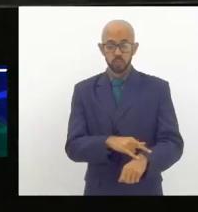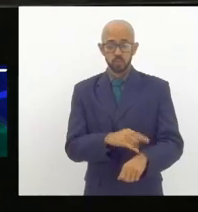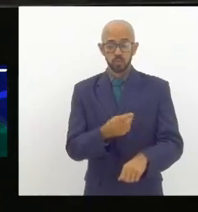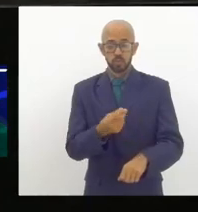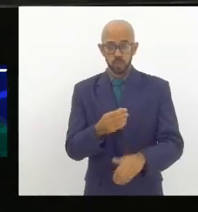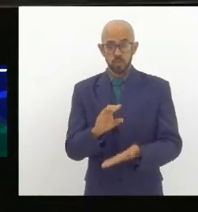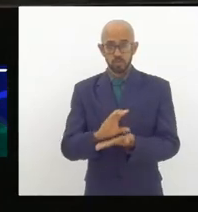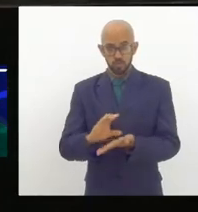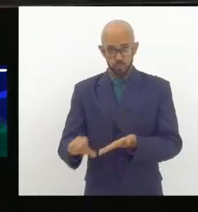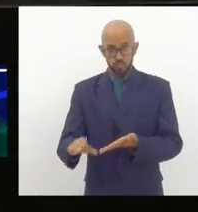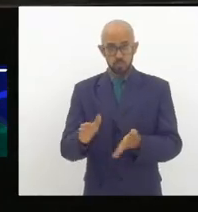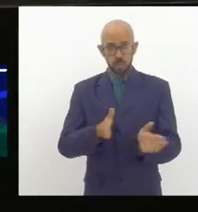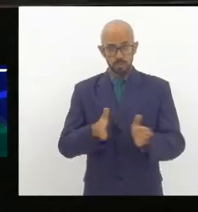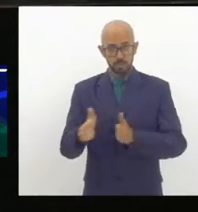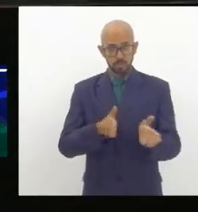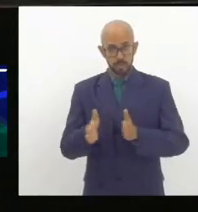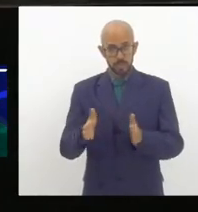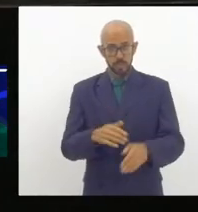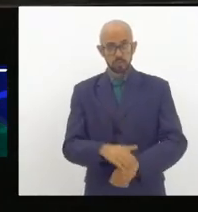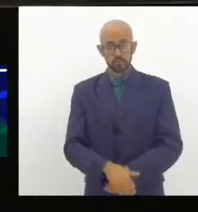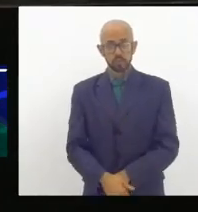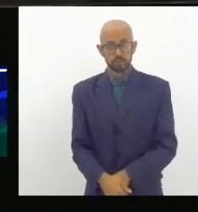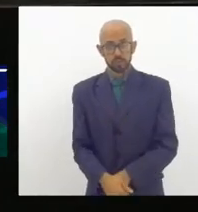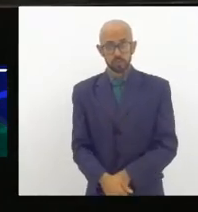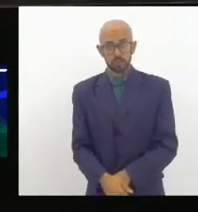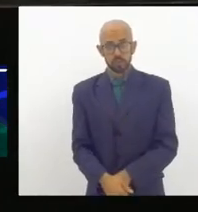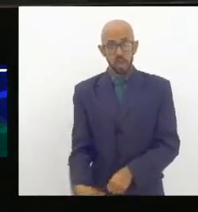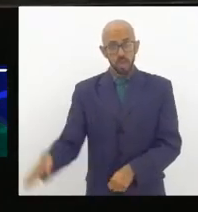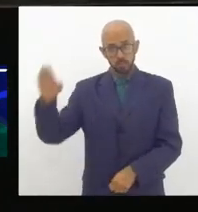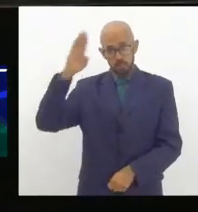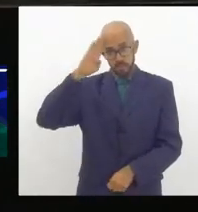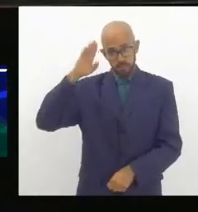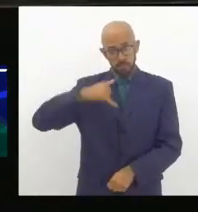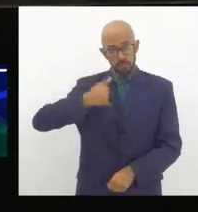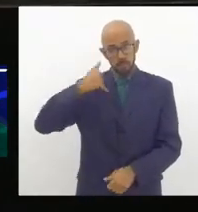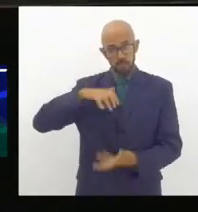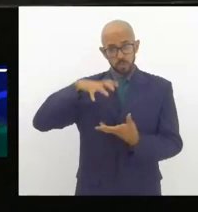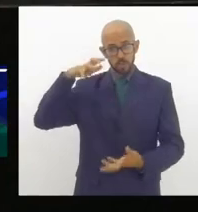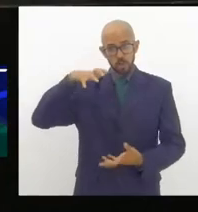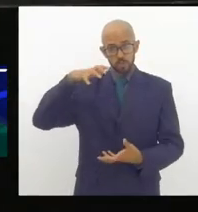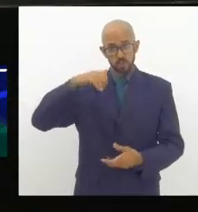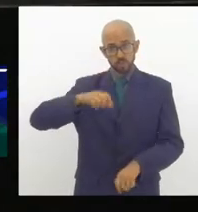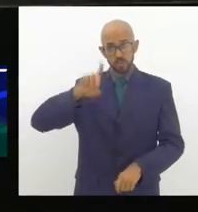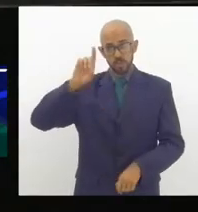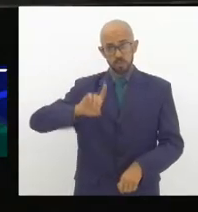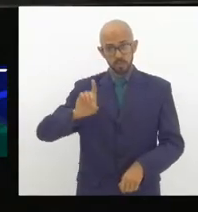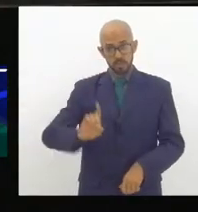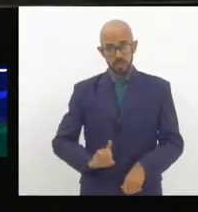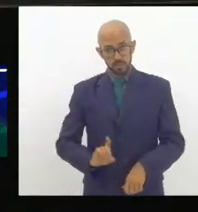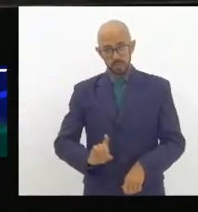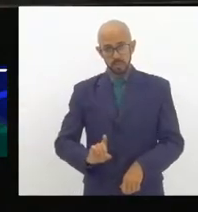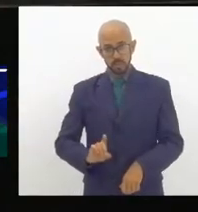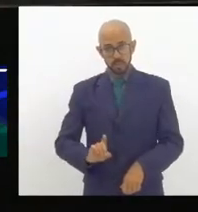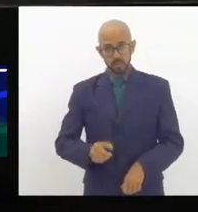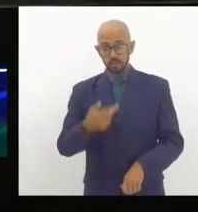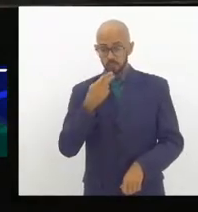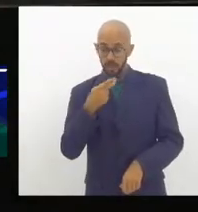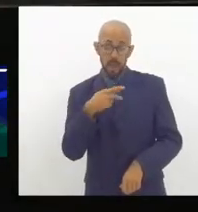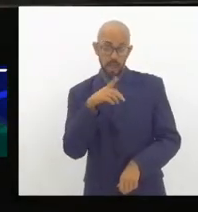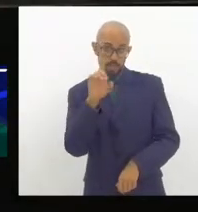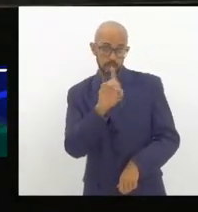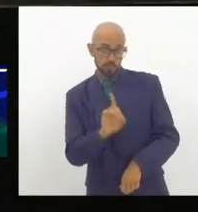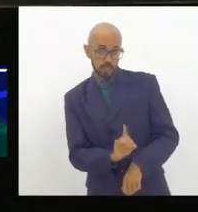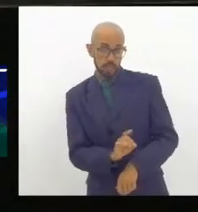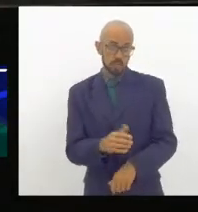vestido na sensibilidade principalmente para os idosos os deficientes se fala tanto em deficiente você